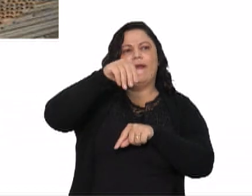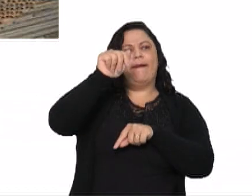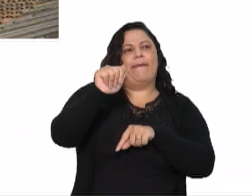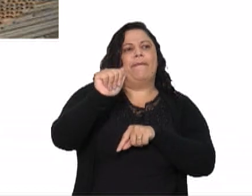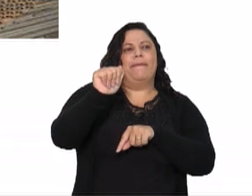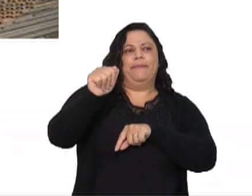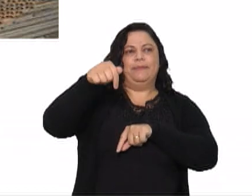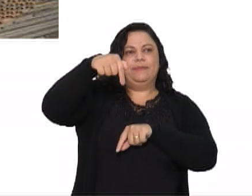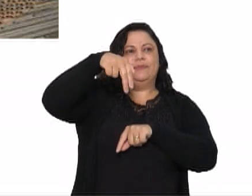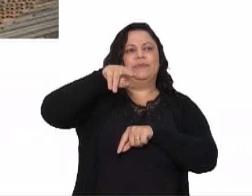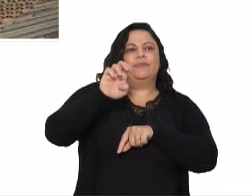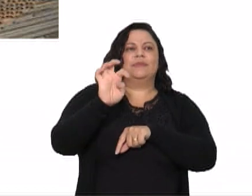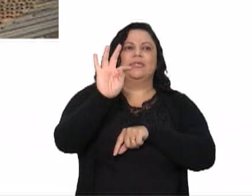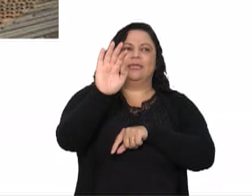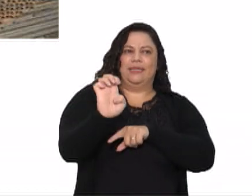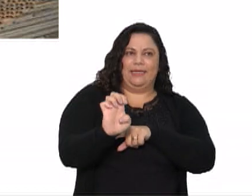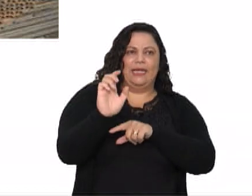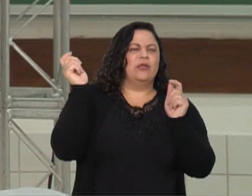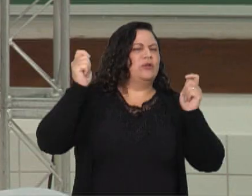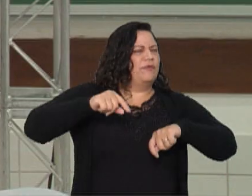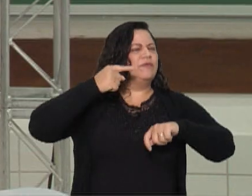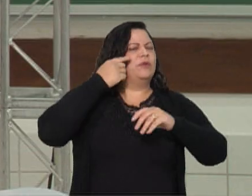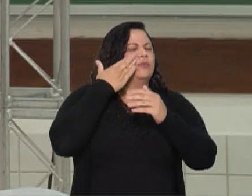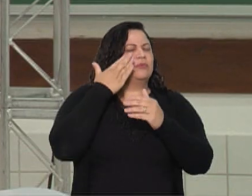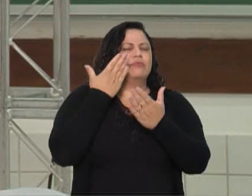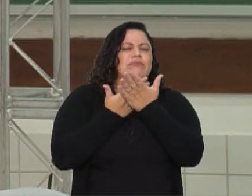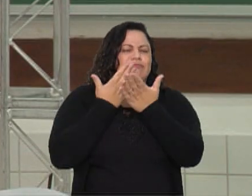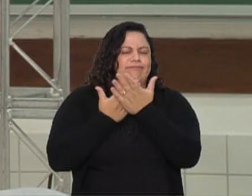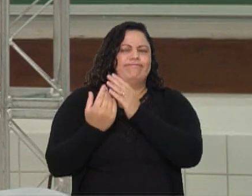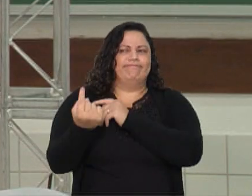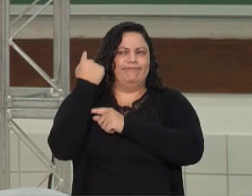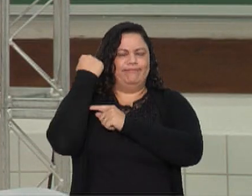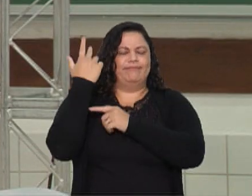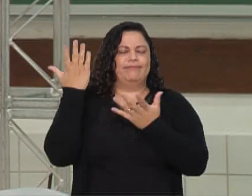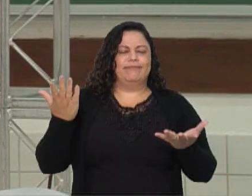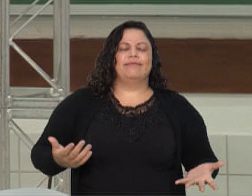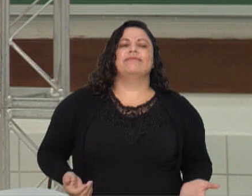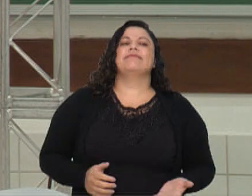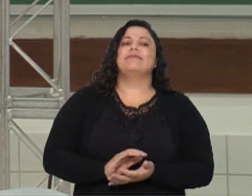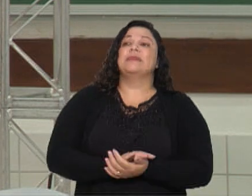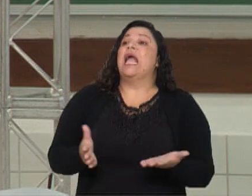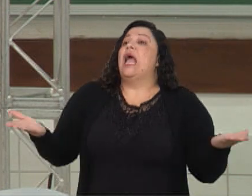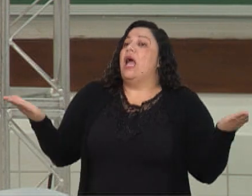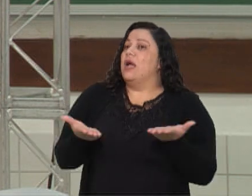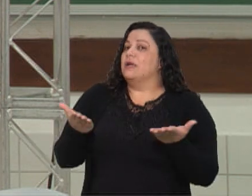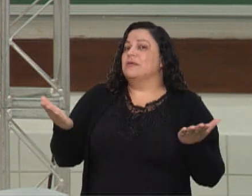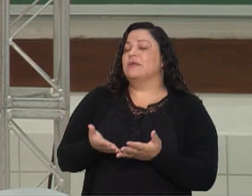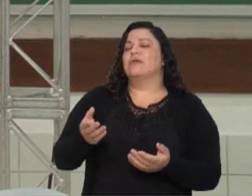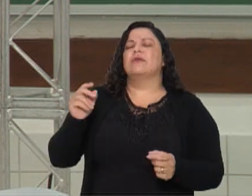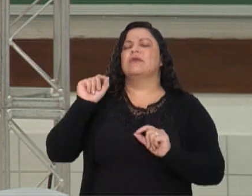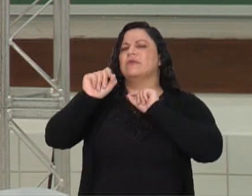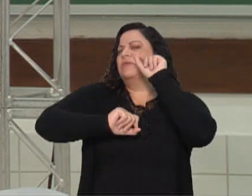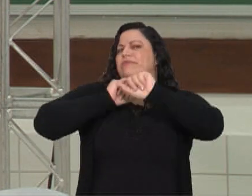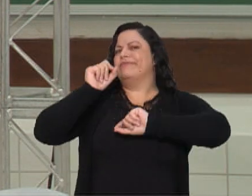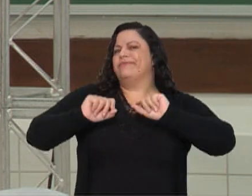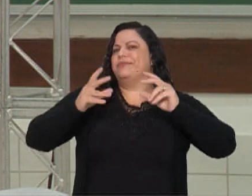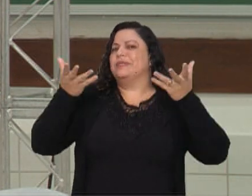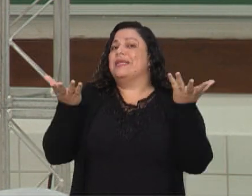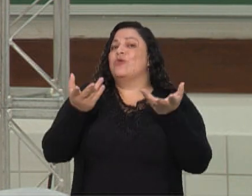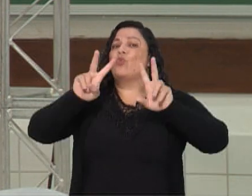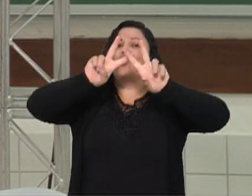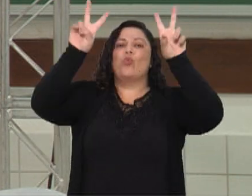certo? Muito bem. Agora, pessoal, vamos ver o que teremos nessa